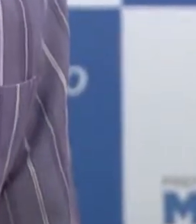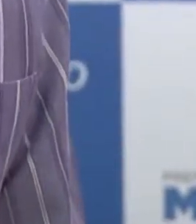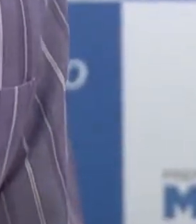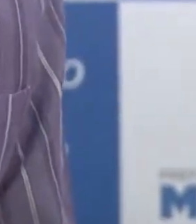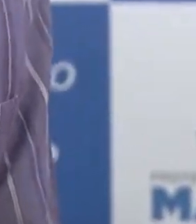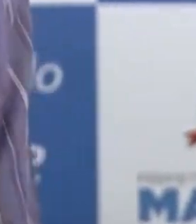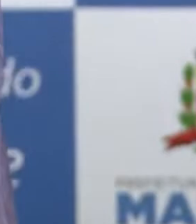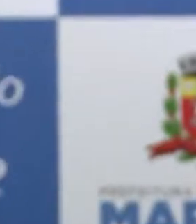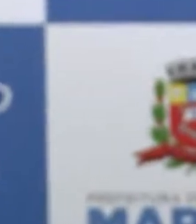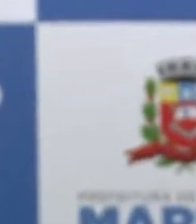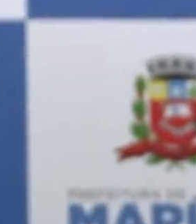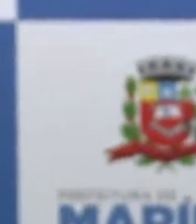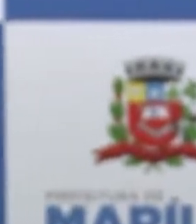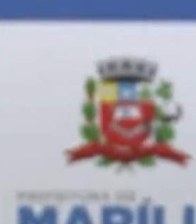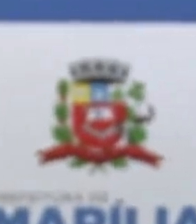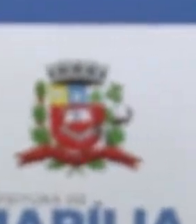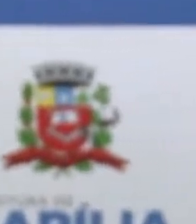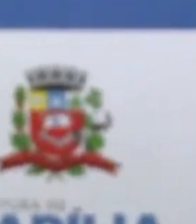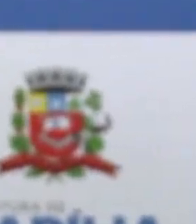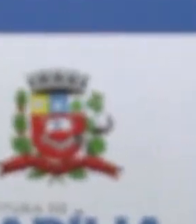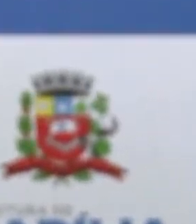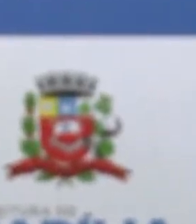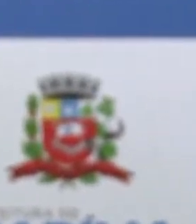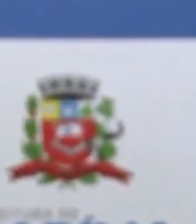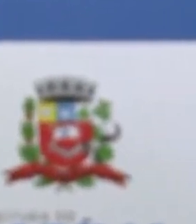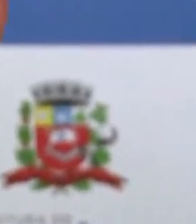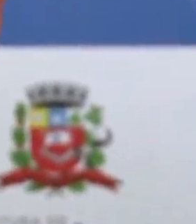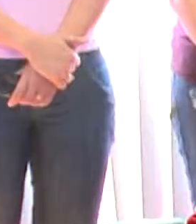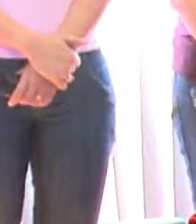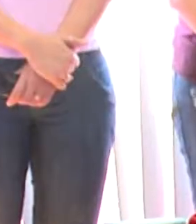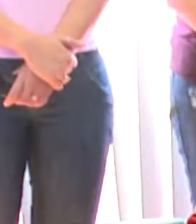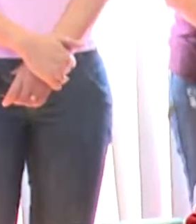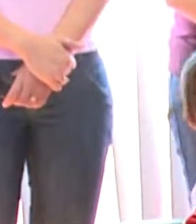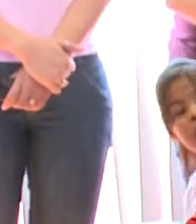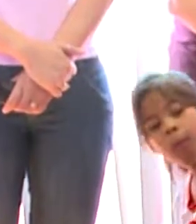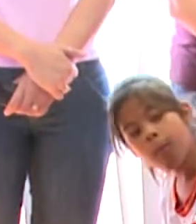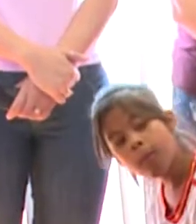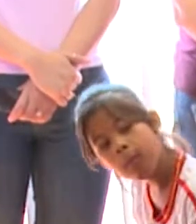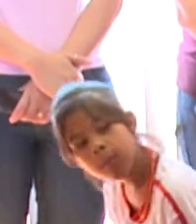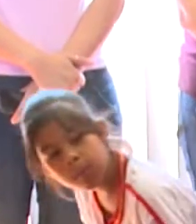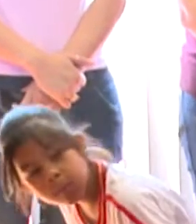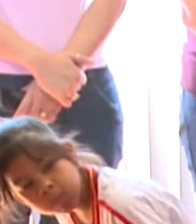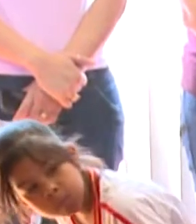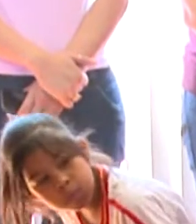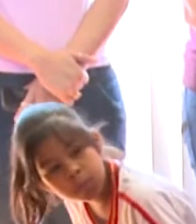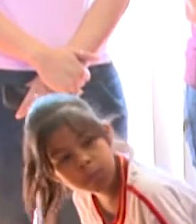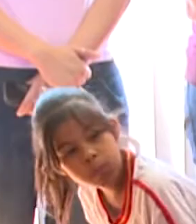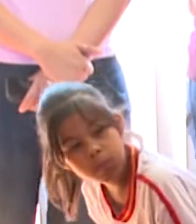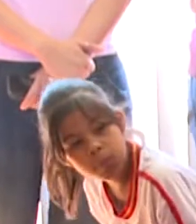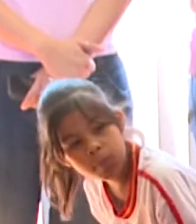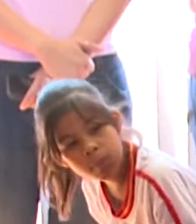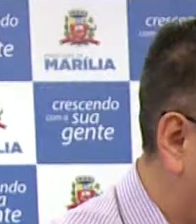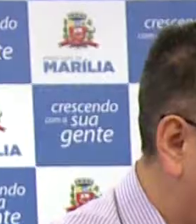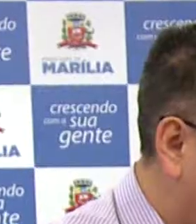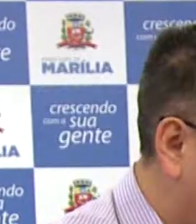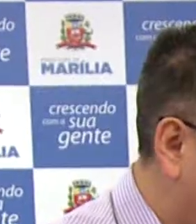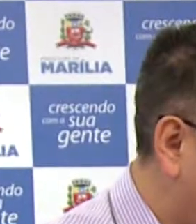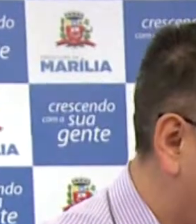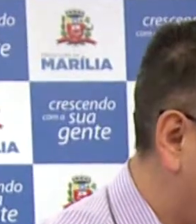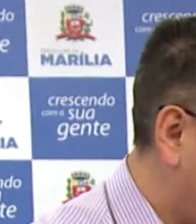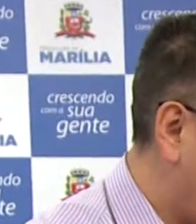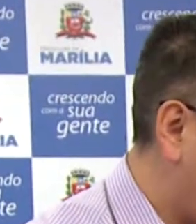do uso do óculos para melhoria na qualidade de vida e na aprendizagem o município aderiu ao programa saúde na escola